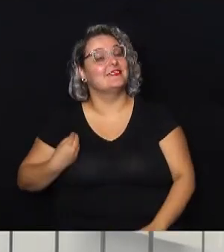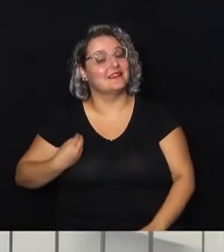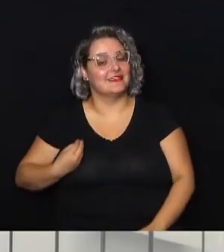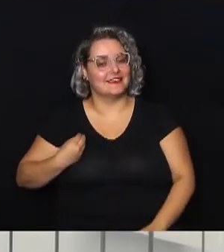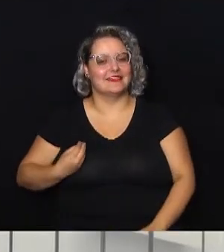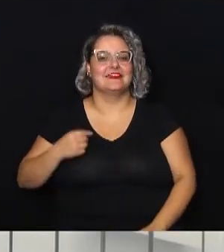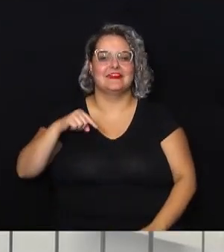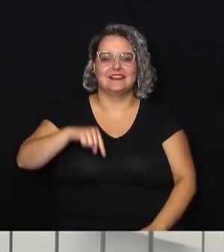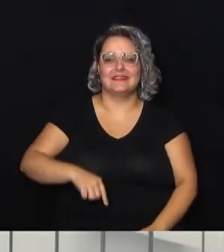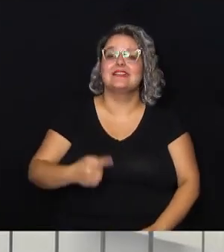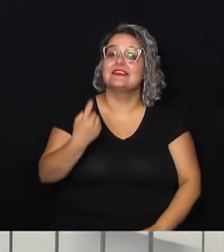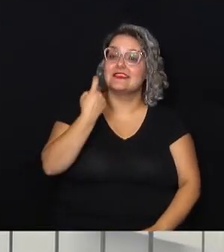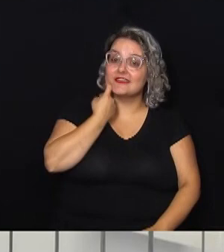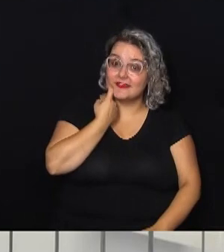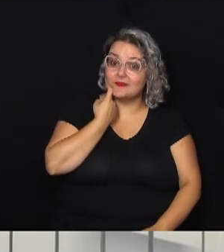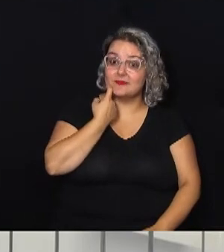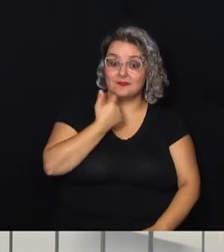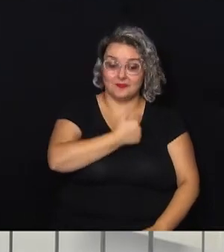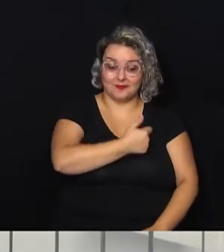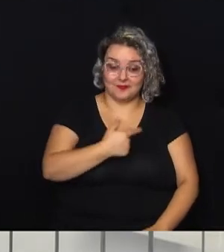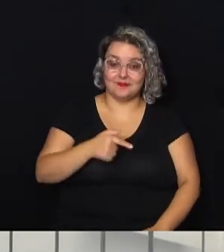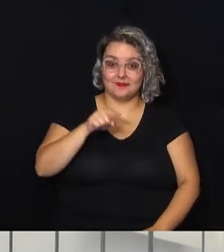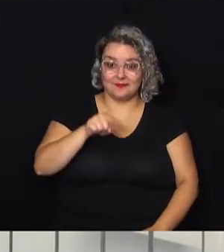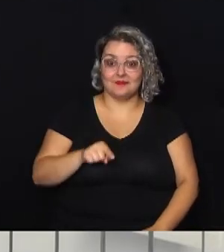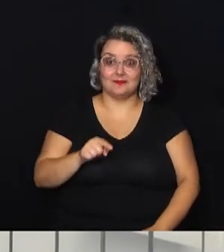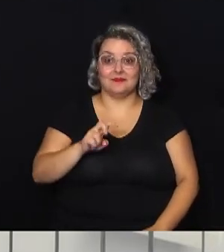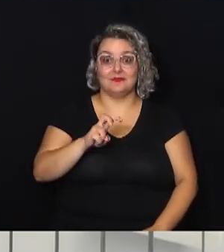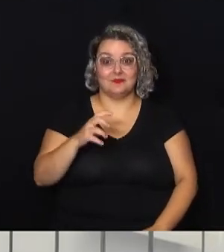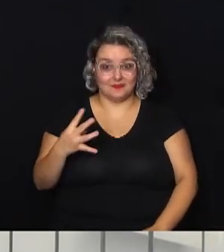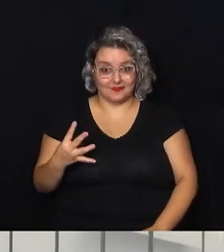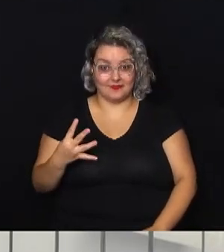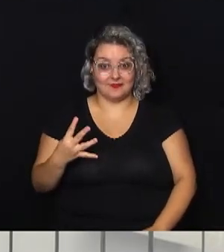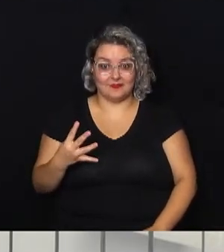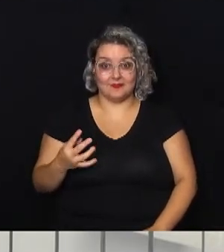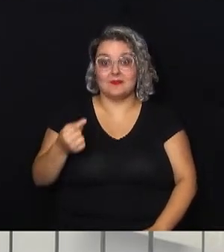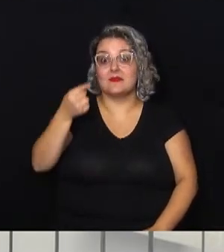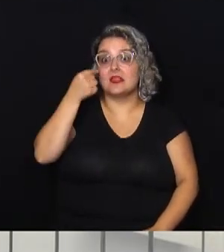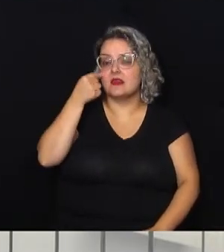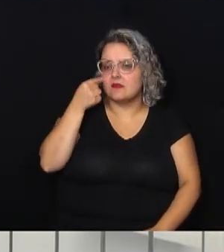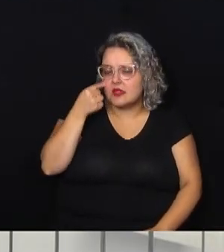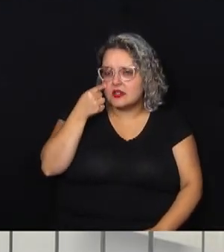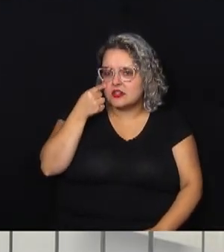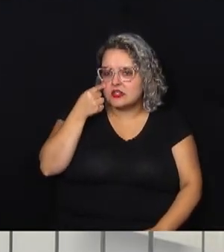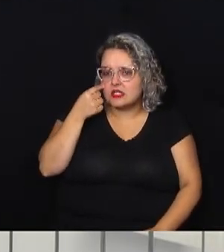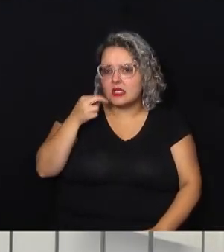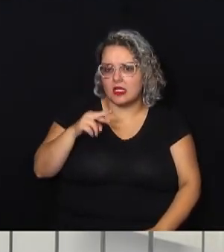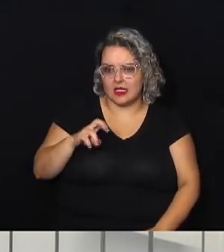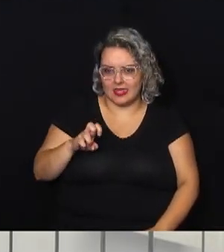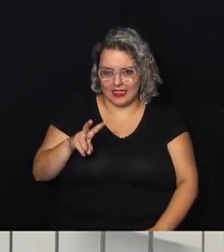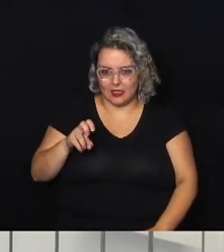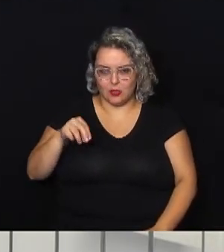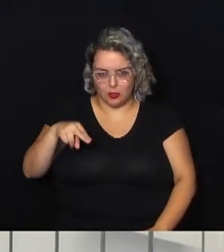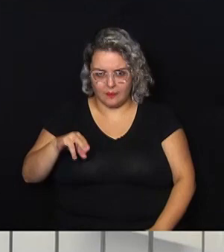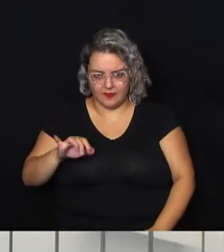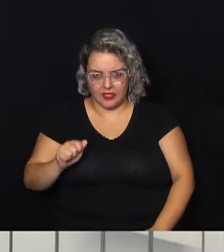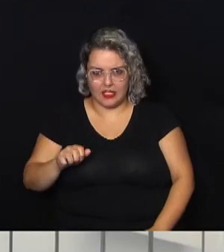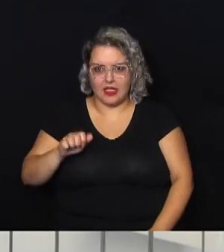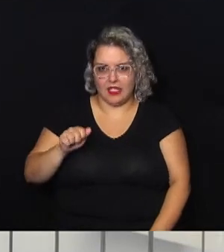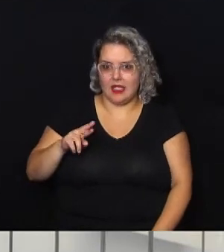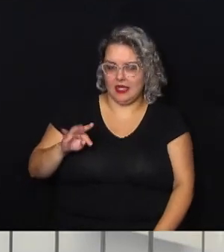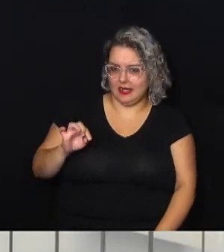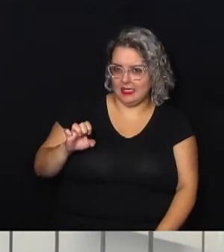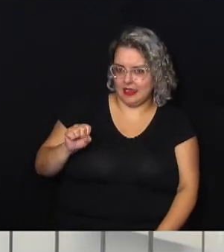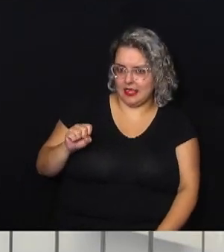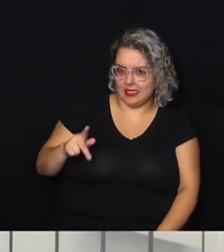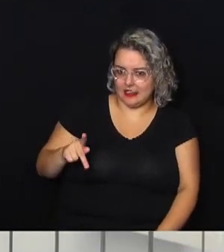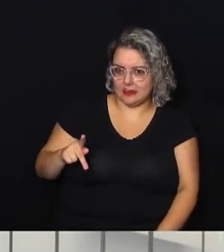vivo nesta sexta-feira, 12h mais 54 minutos. E olha só, a Renovias e a Artesp, a Agência de Transporte